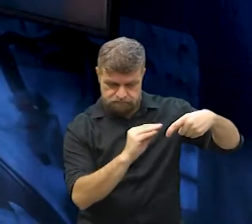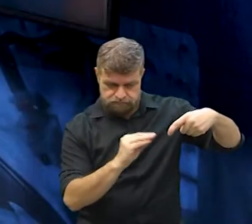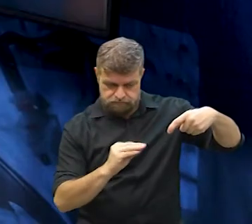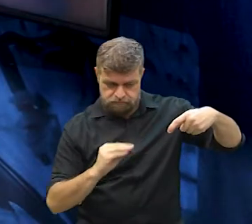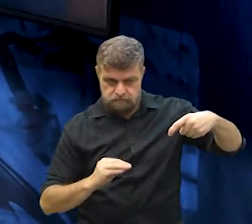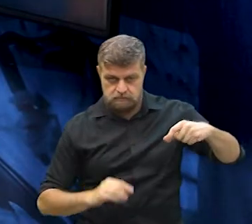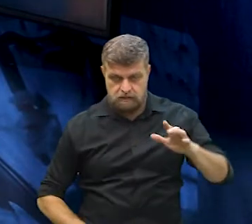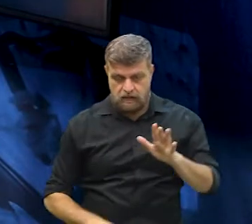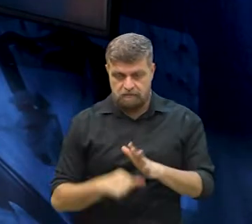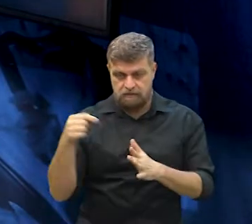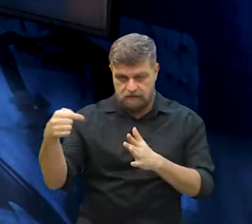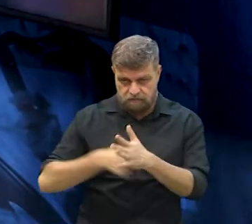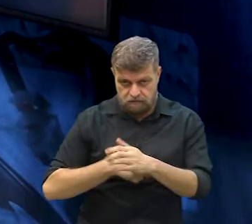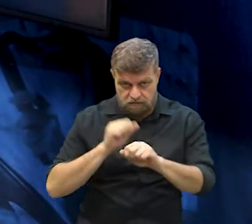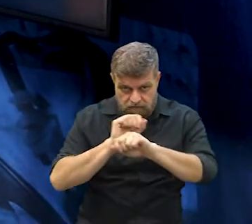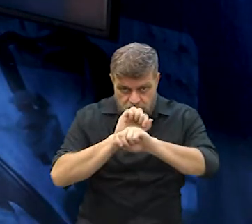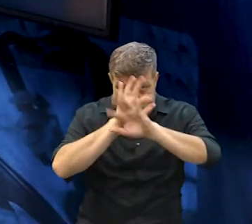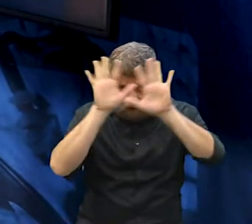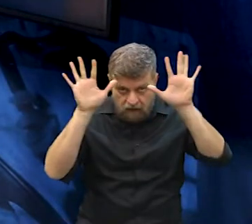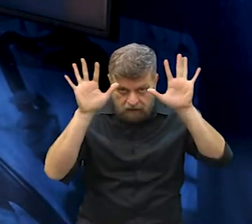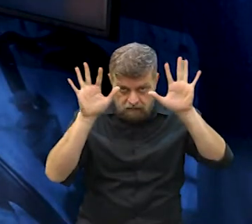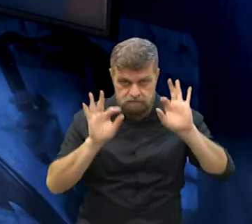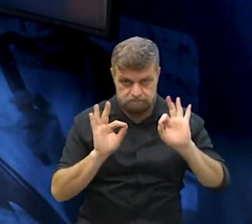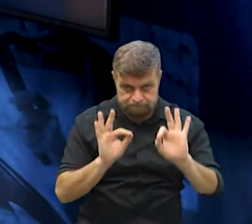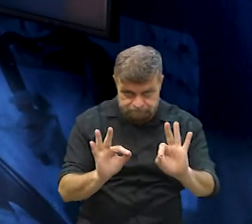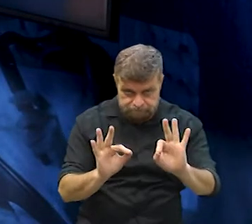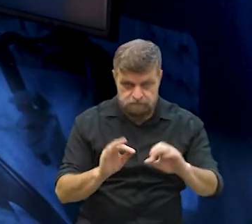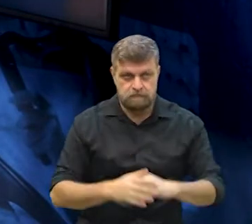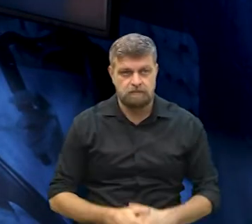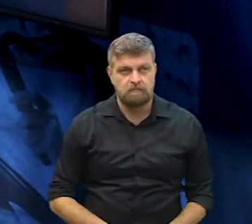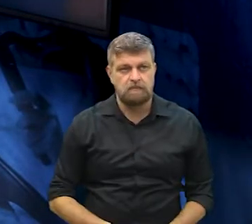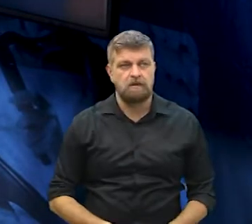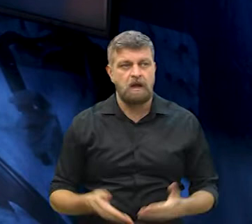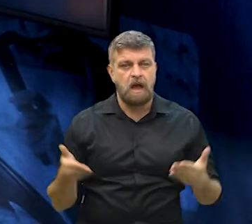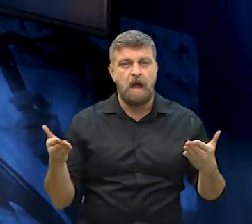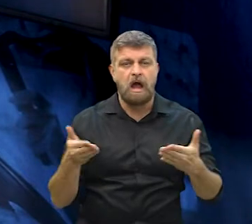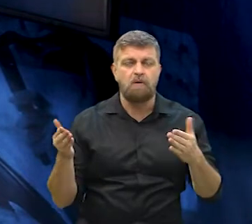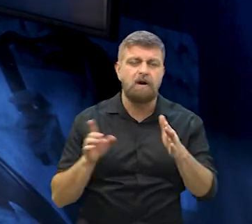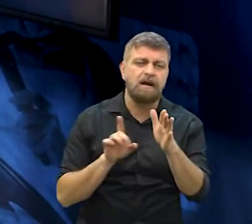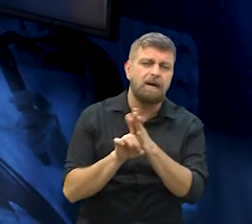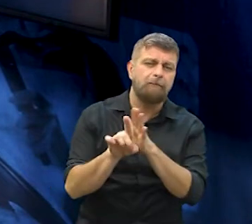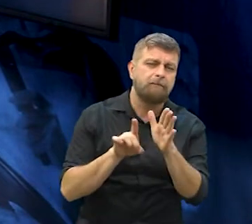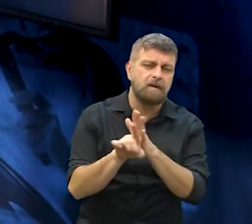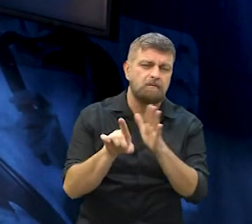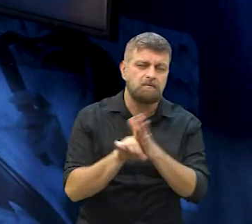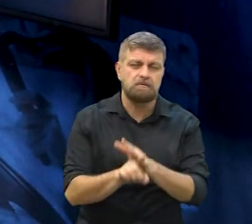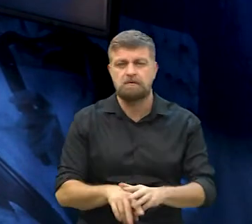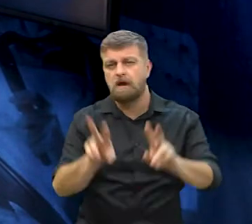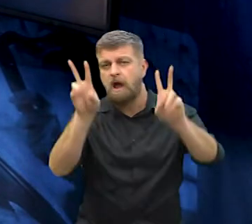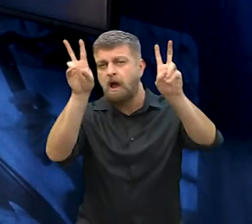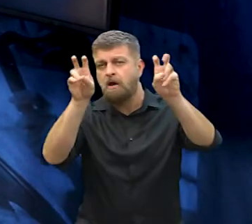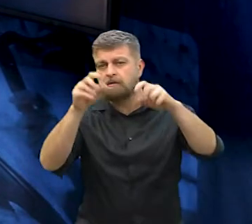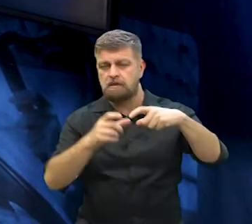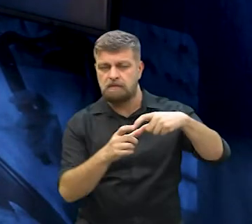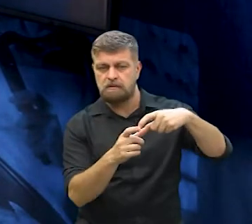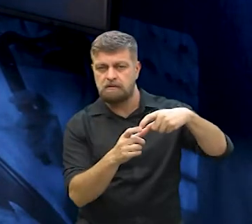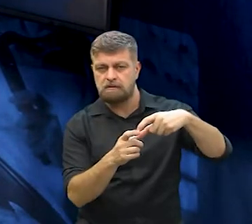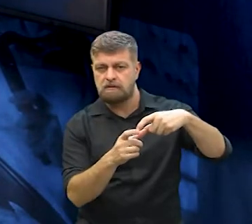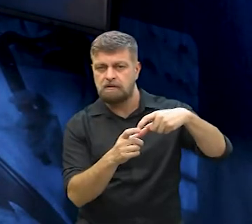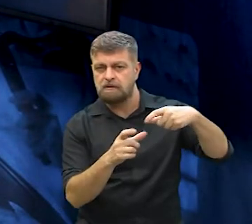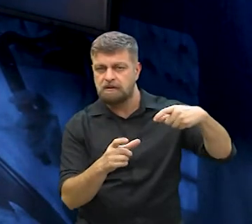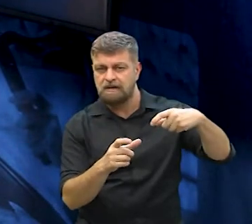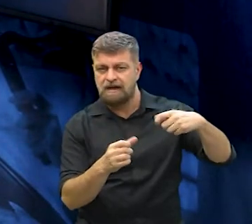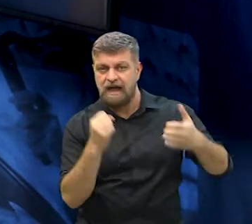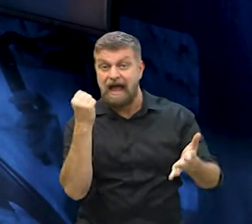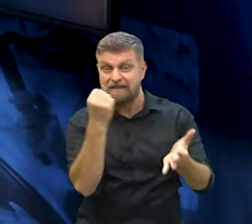Então, isso respondendo a tua primeira pergunta, não sei se ficou claro. Ficou super claro. Agora a questão da